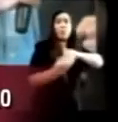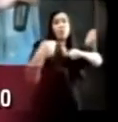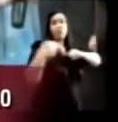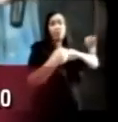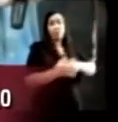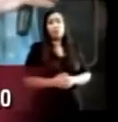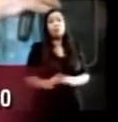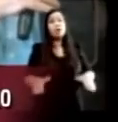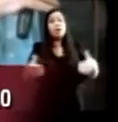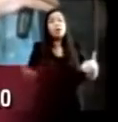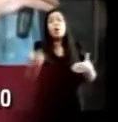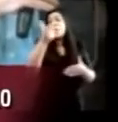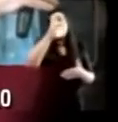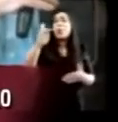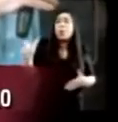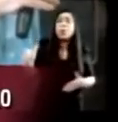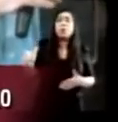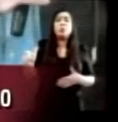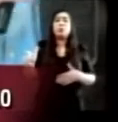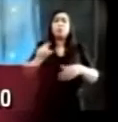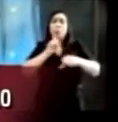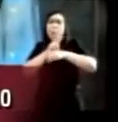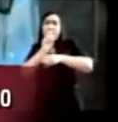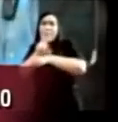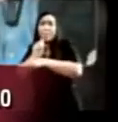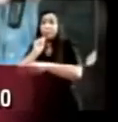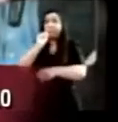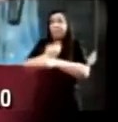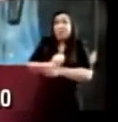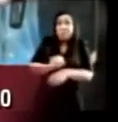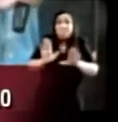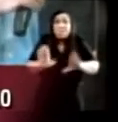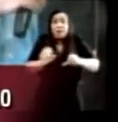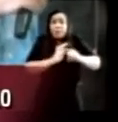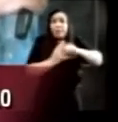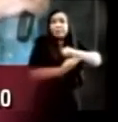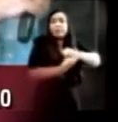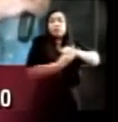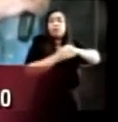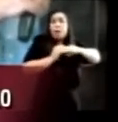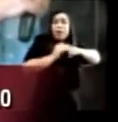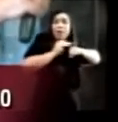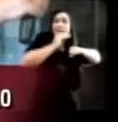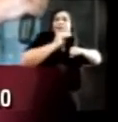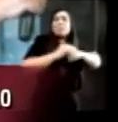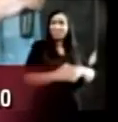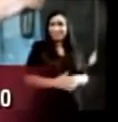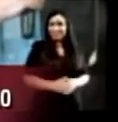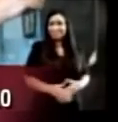Tá certo? Então, os outros vírus pararam de circular e o Covid aumentou para se manter a média aí.